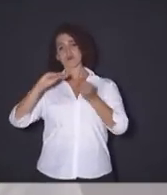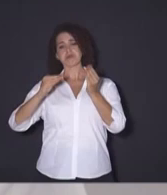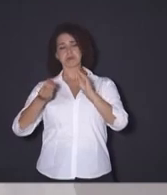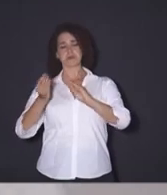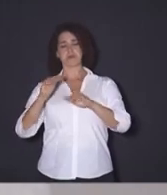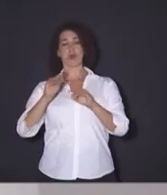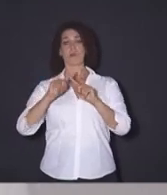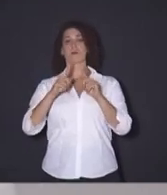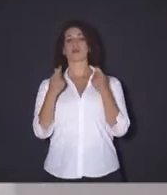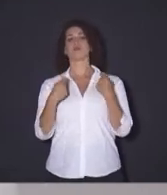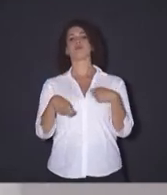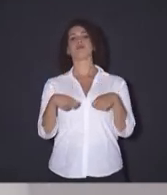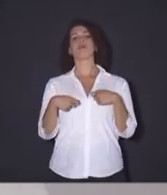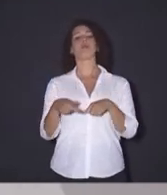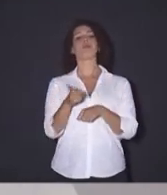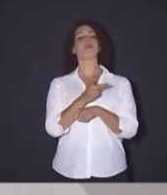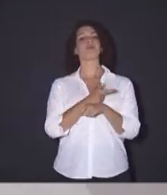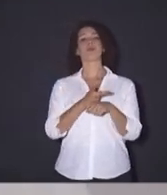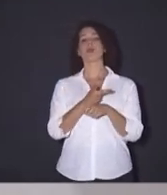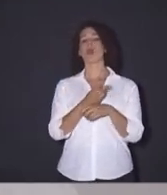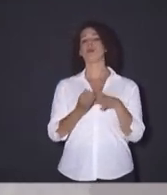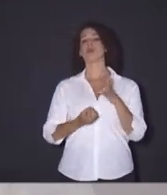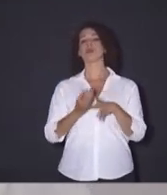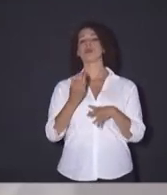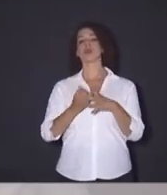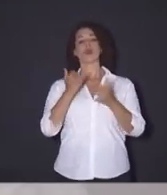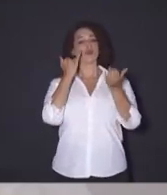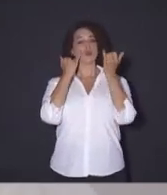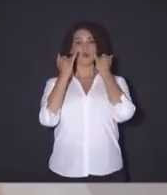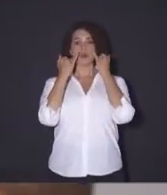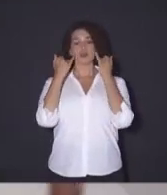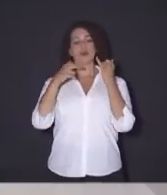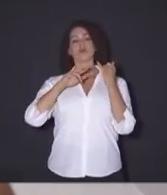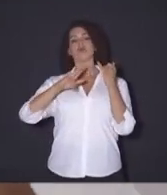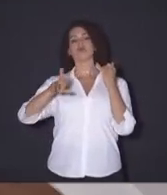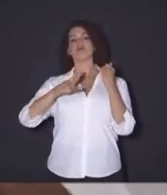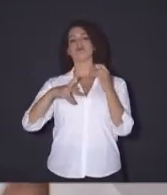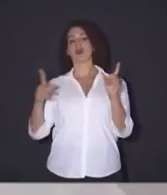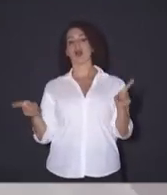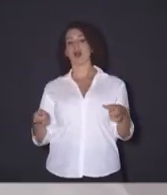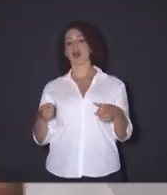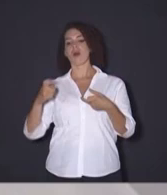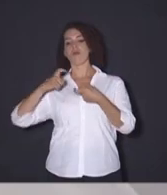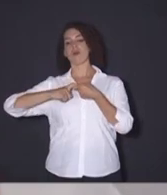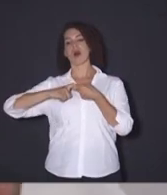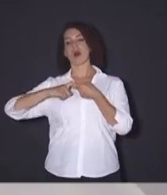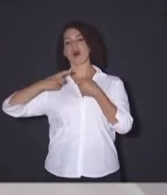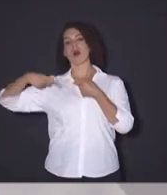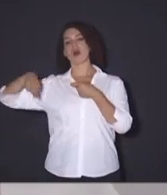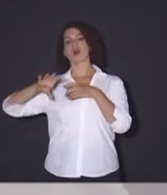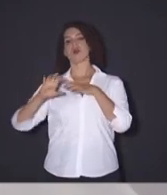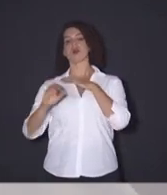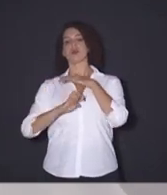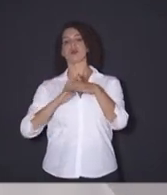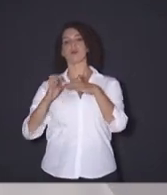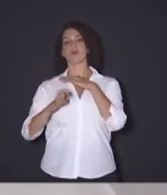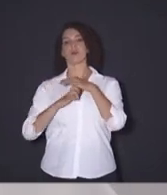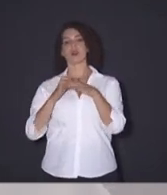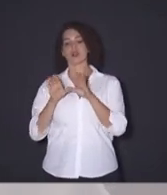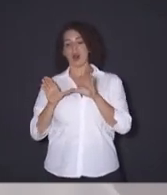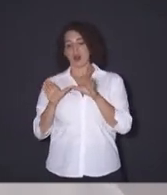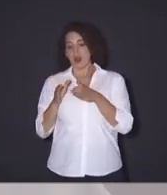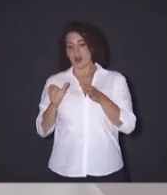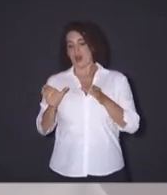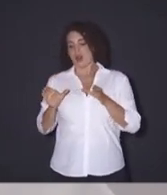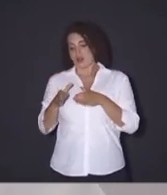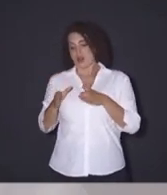buscar produtores de informação que não estejam associados a esses grupos que vão concentrando cada vez mais a publicidade